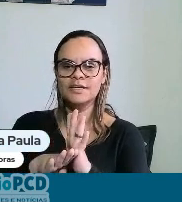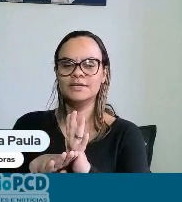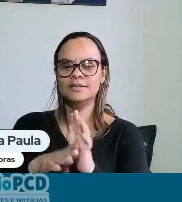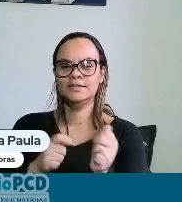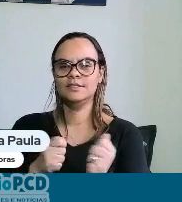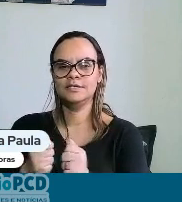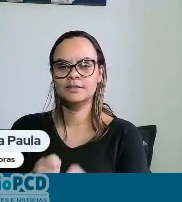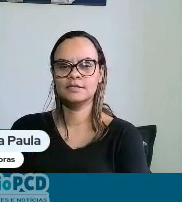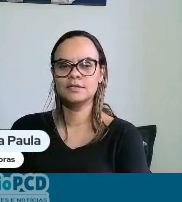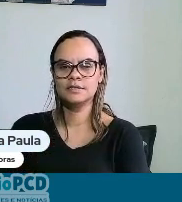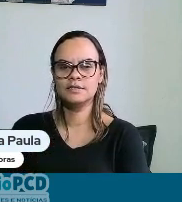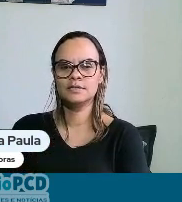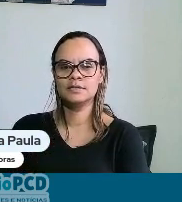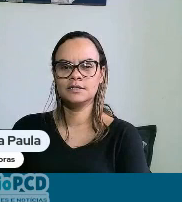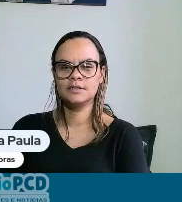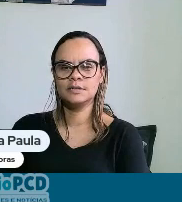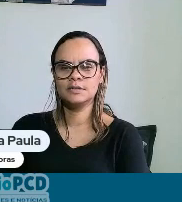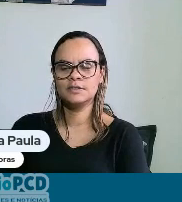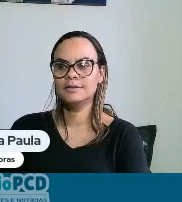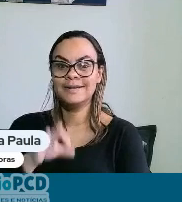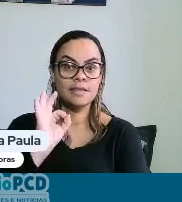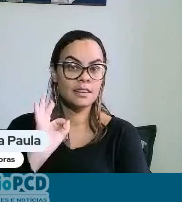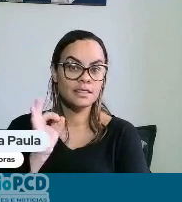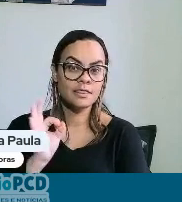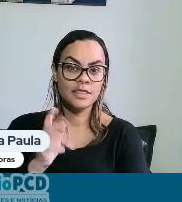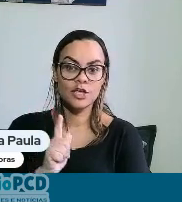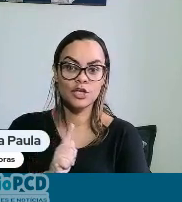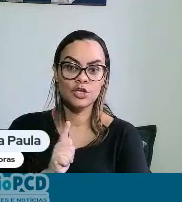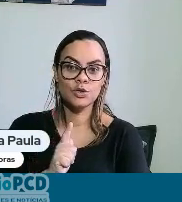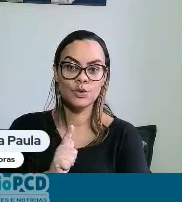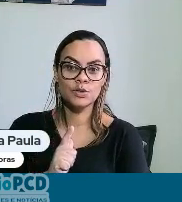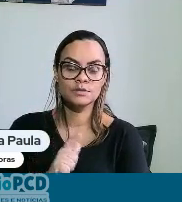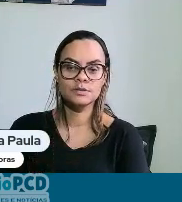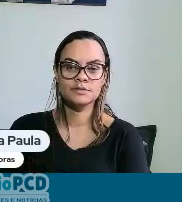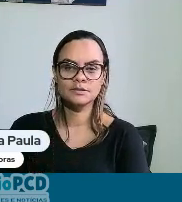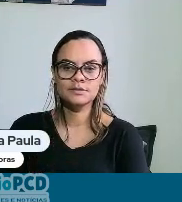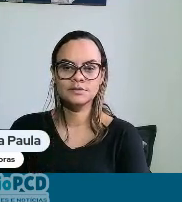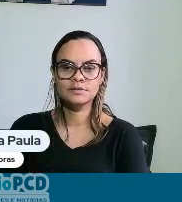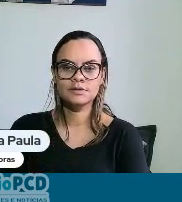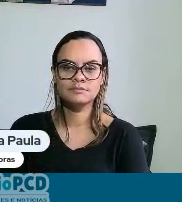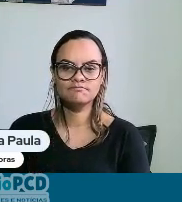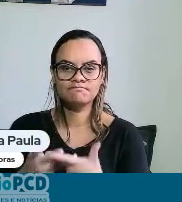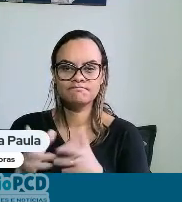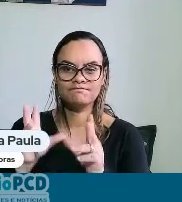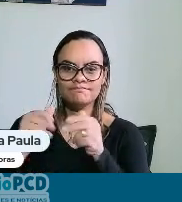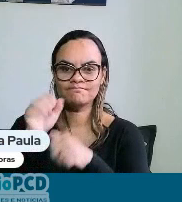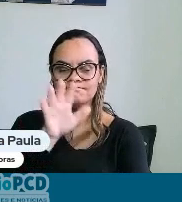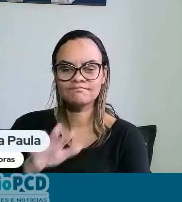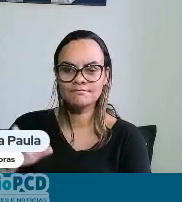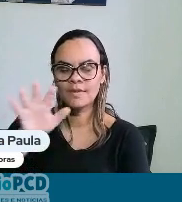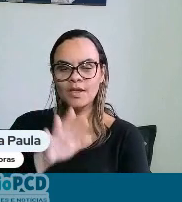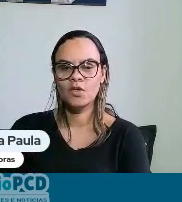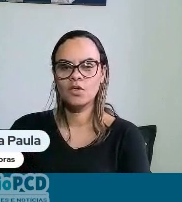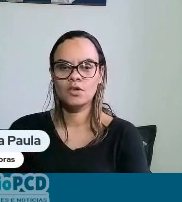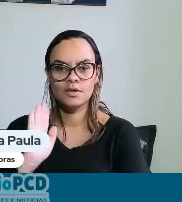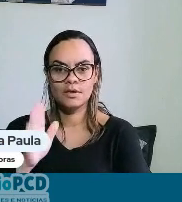tributadas. E, como eu tenho certeza que as pressões feitas no Congresso Nacional, já